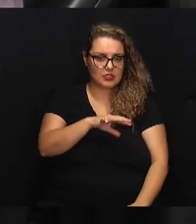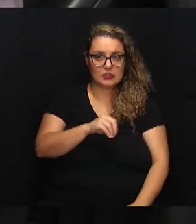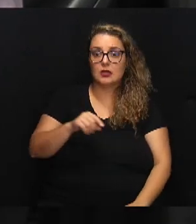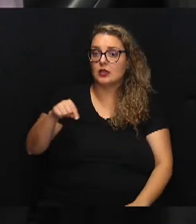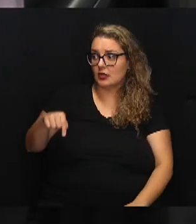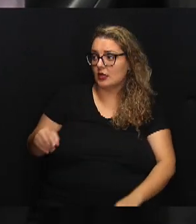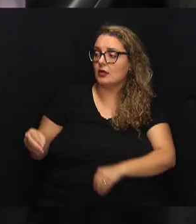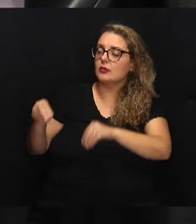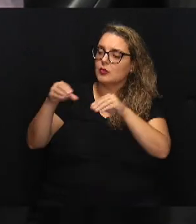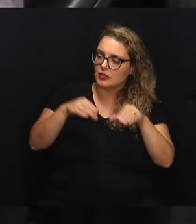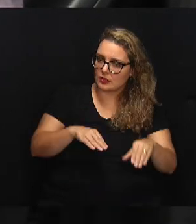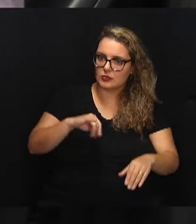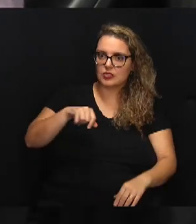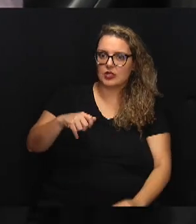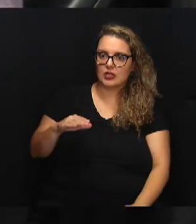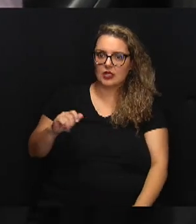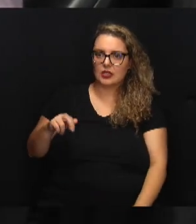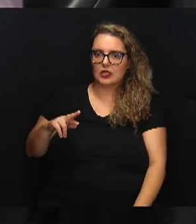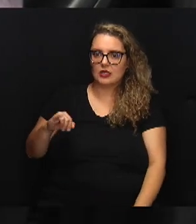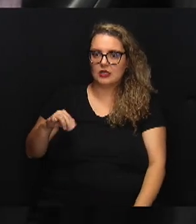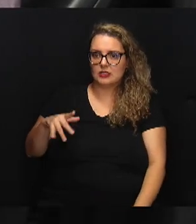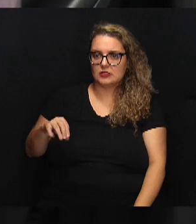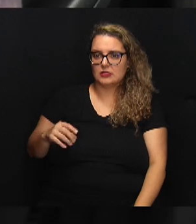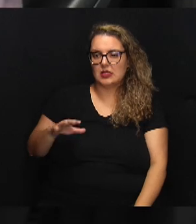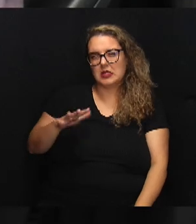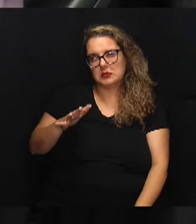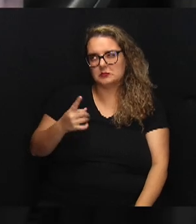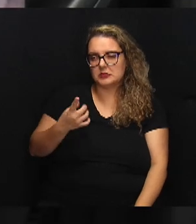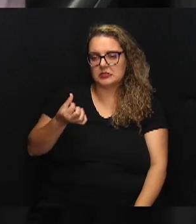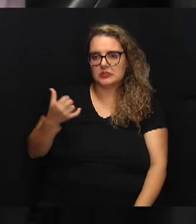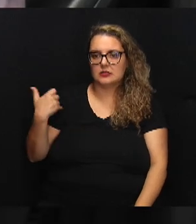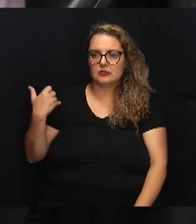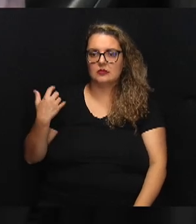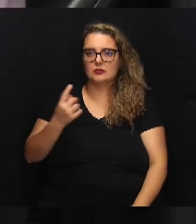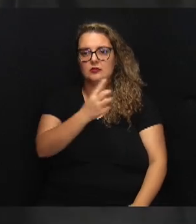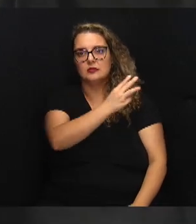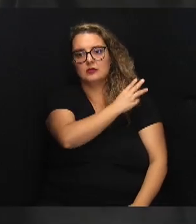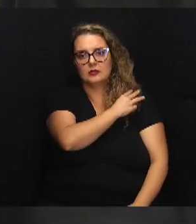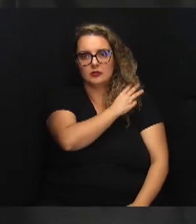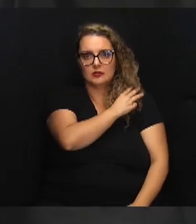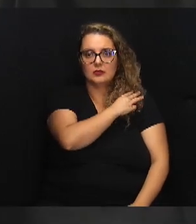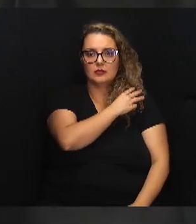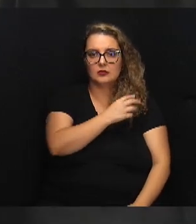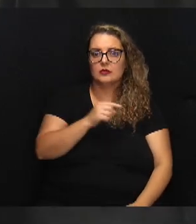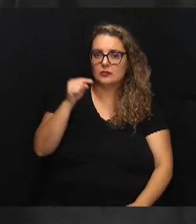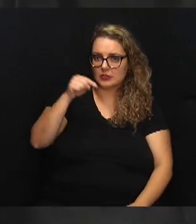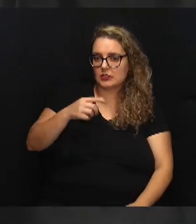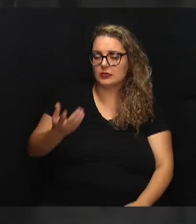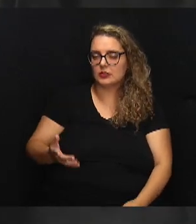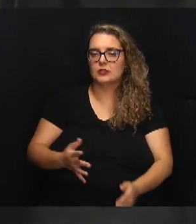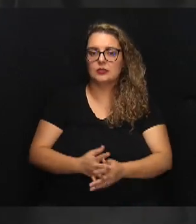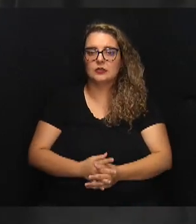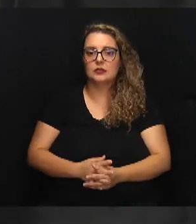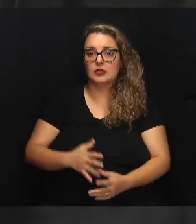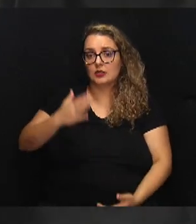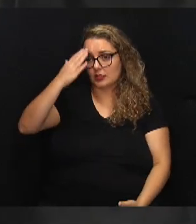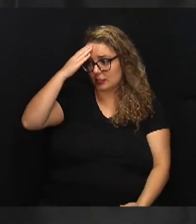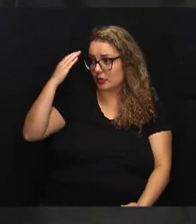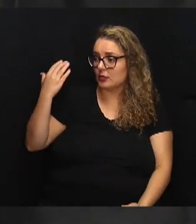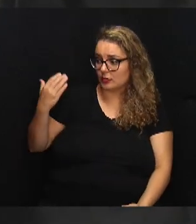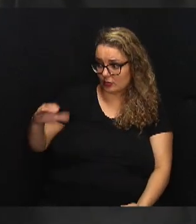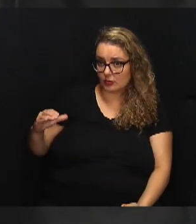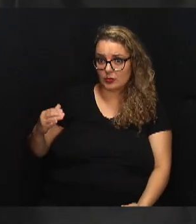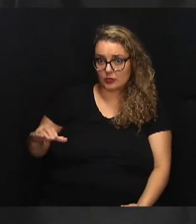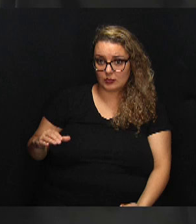voltou para Jacarezinho, eu fiquei lá até os 16 anos e fui fazer o terceiro ano do ensino médio, né, em Curitiba. Foi